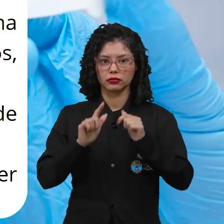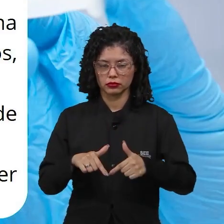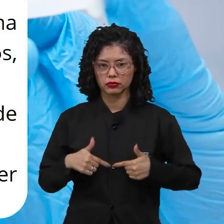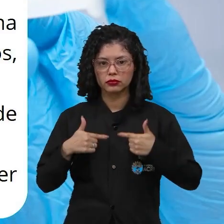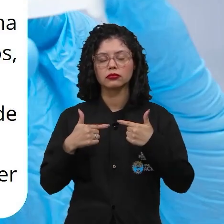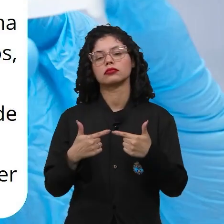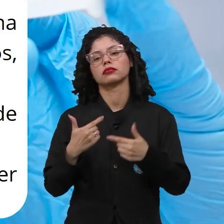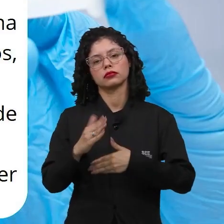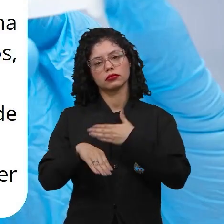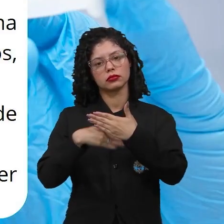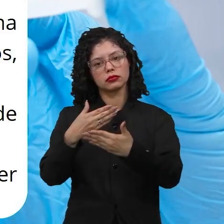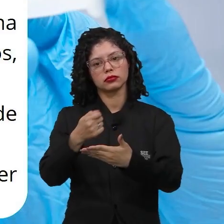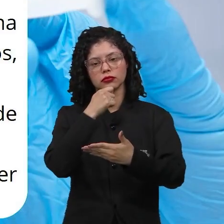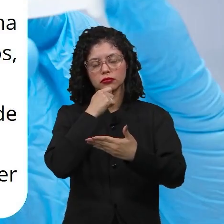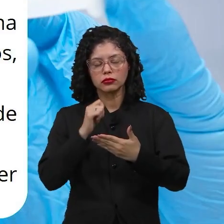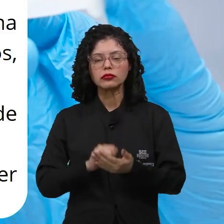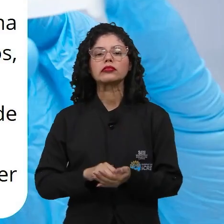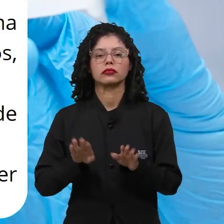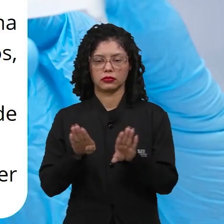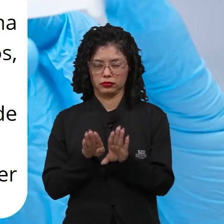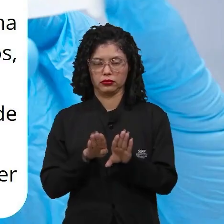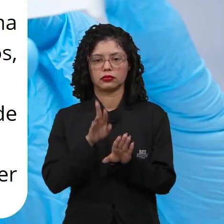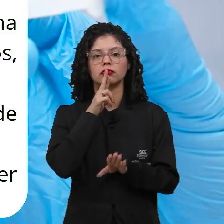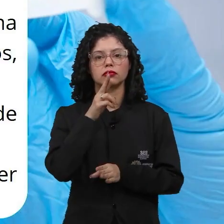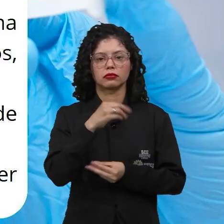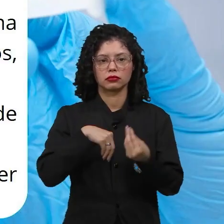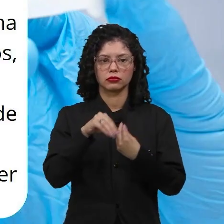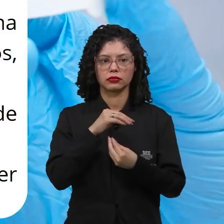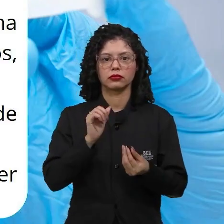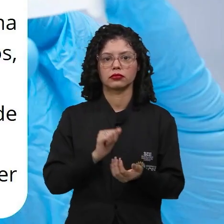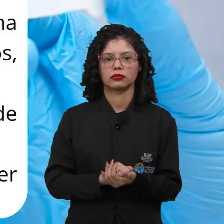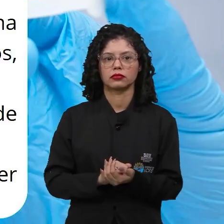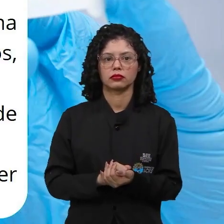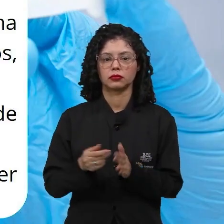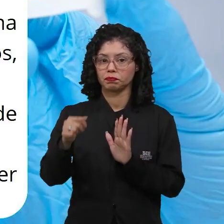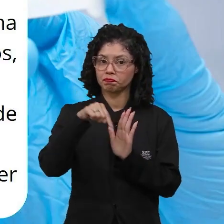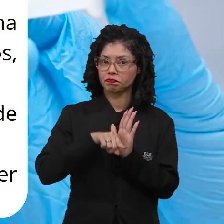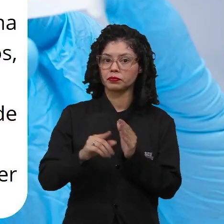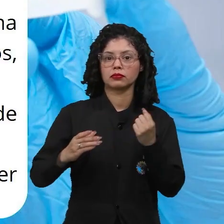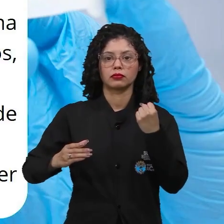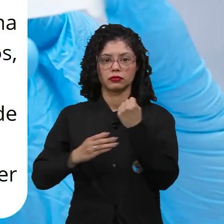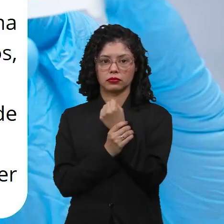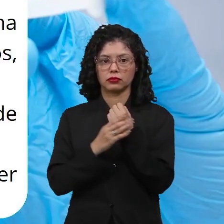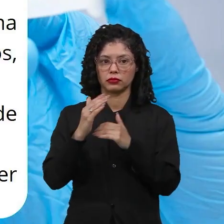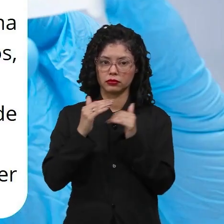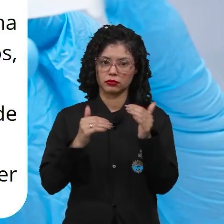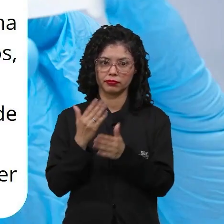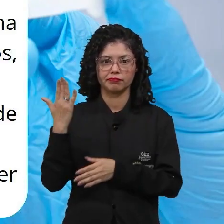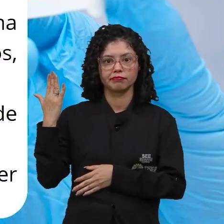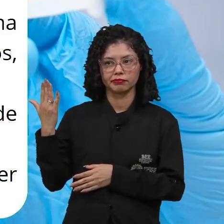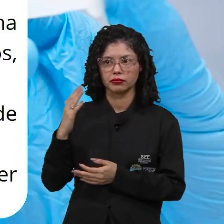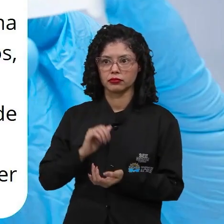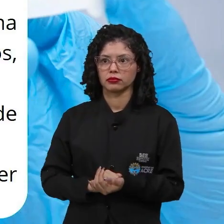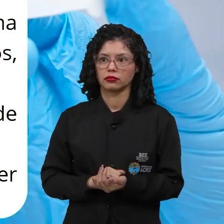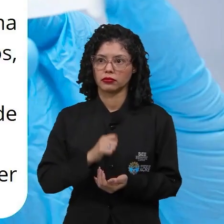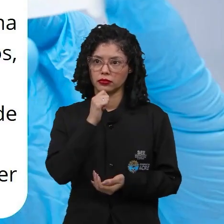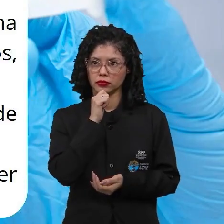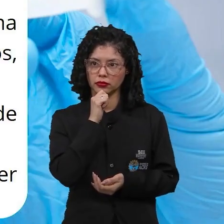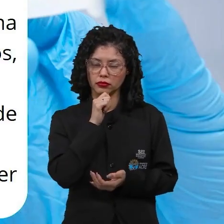né, elas vão desenvolver ali uma reação imune e elas podem ser todos esses